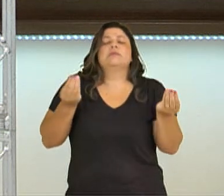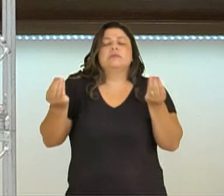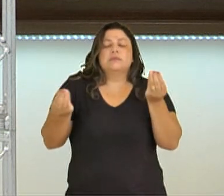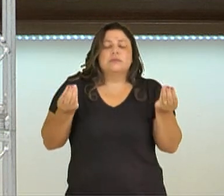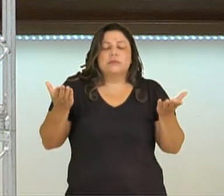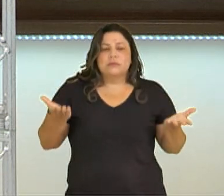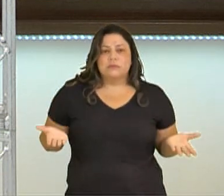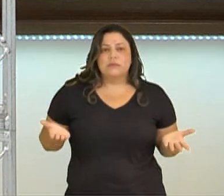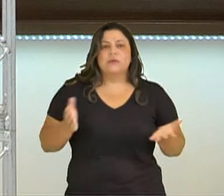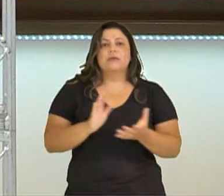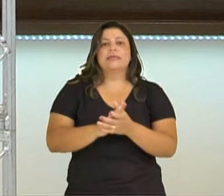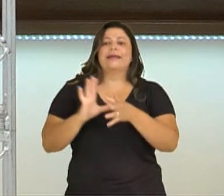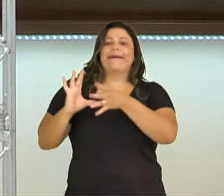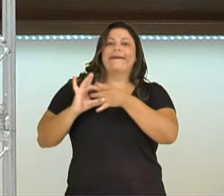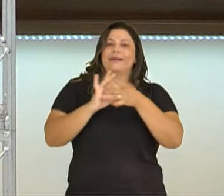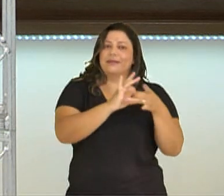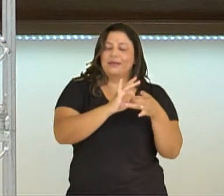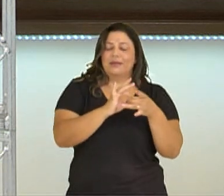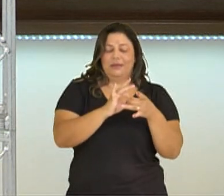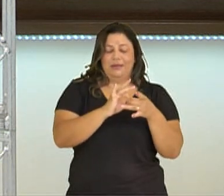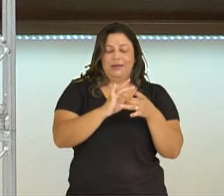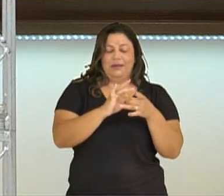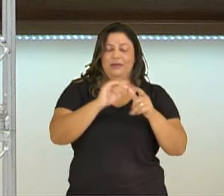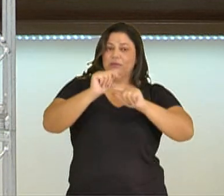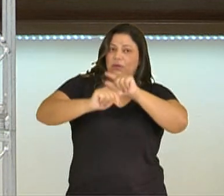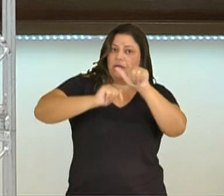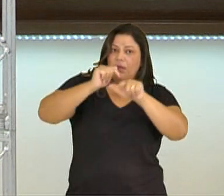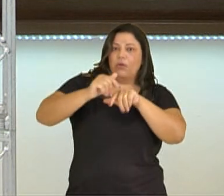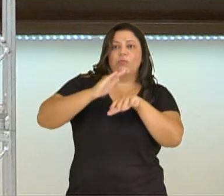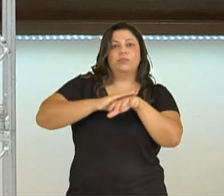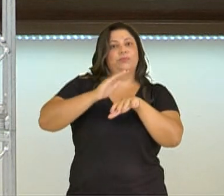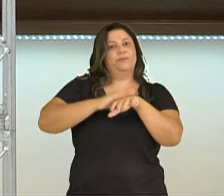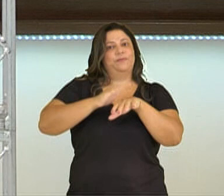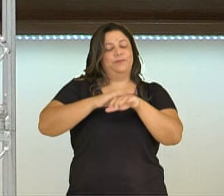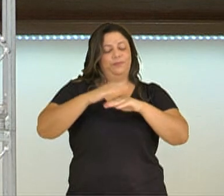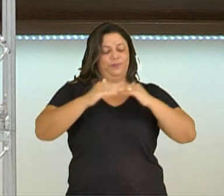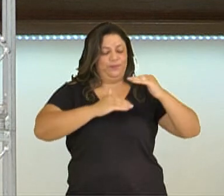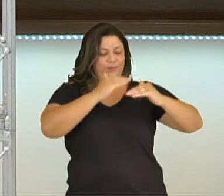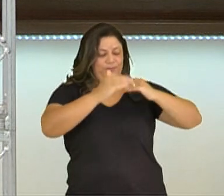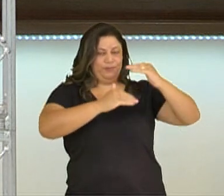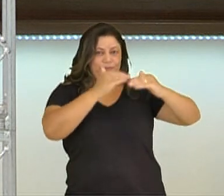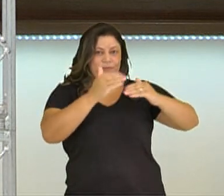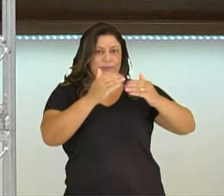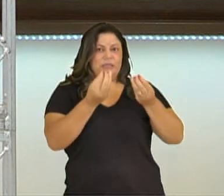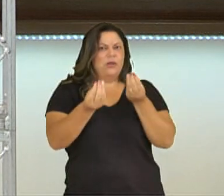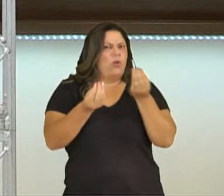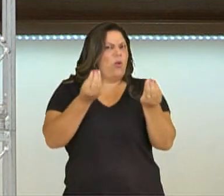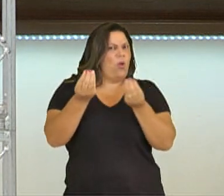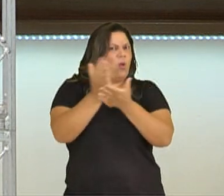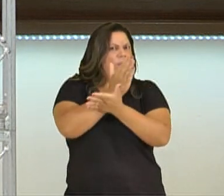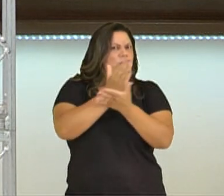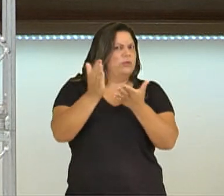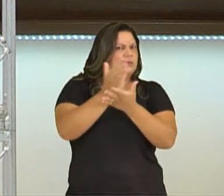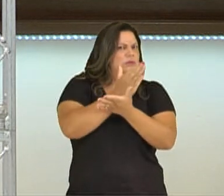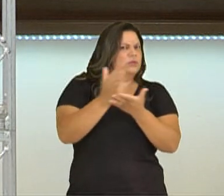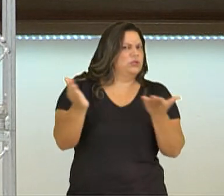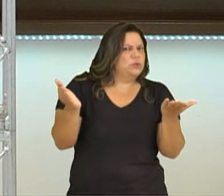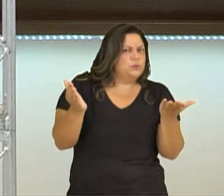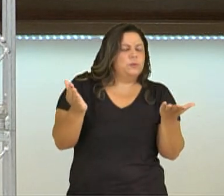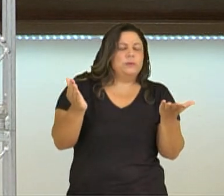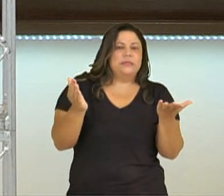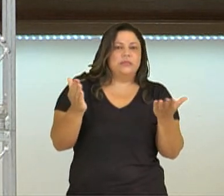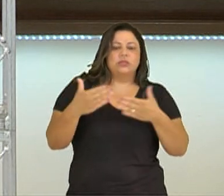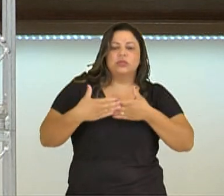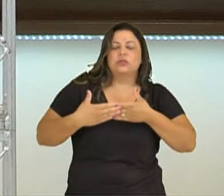Está ligado à atividade que é desenvolvida ali. E aí, como a gente divide os espaços geográficos a